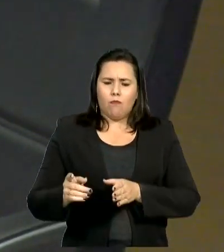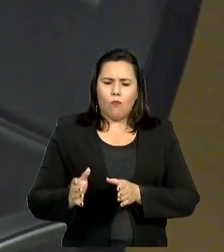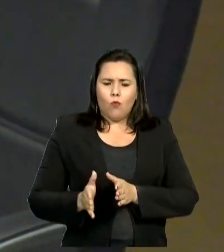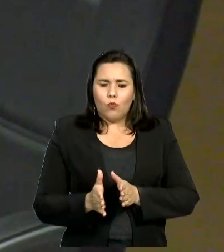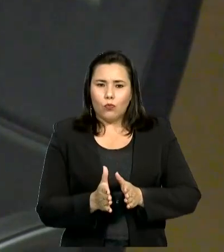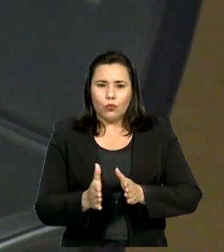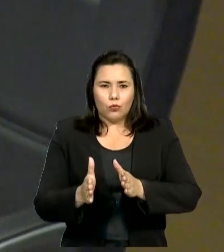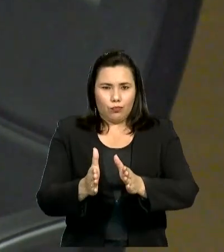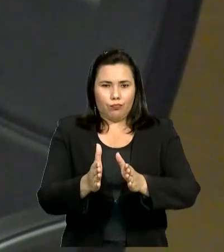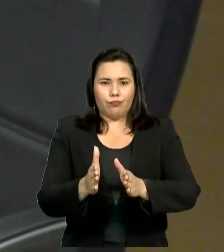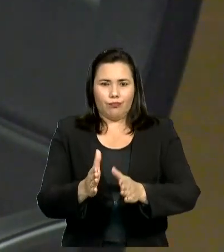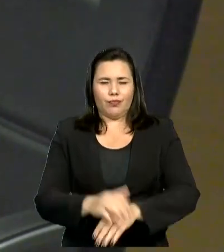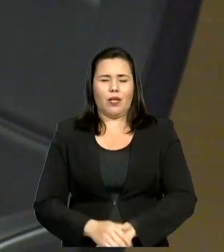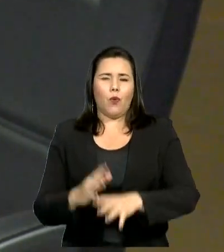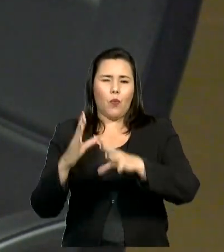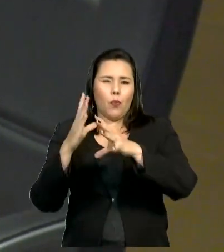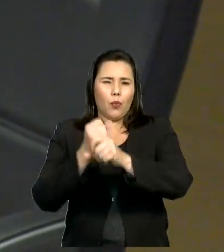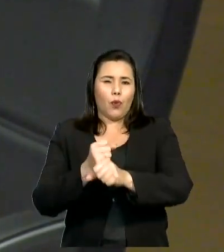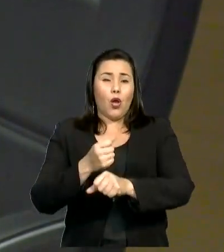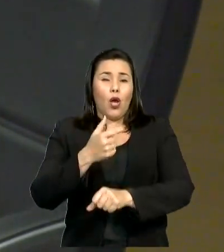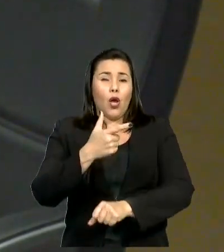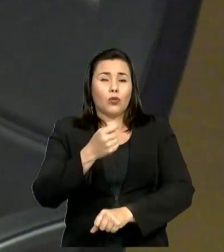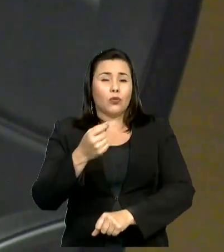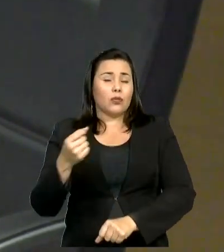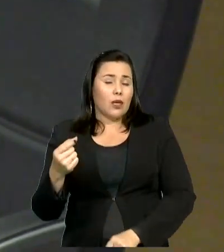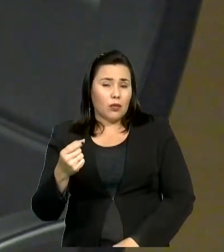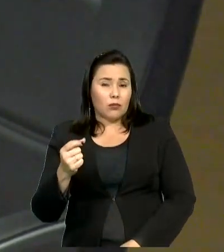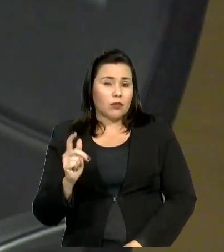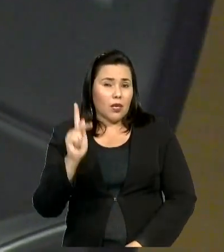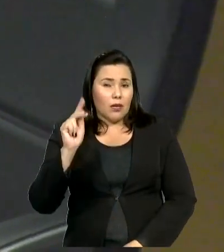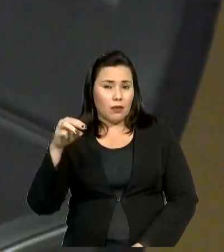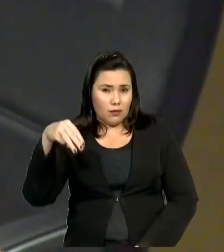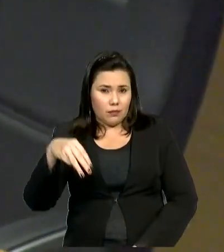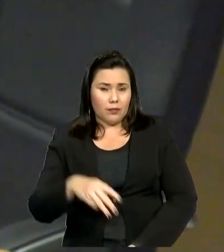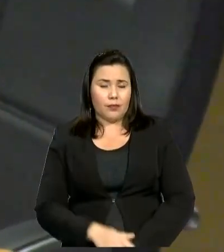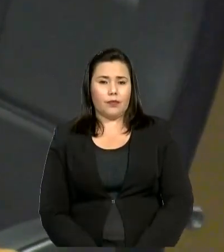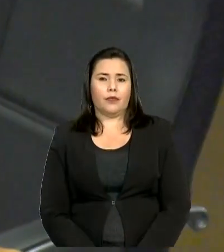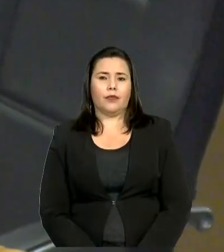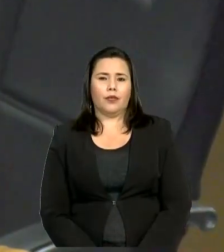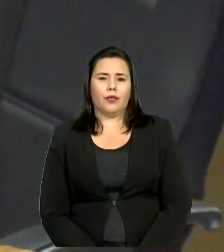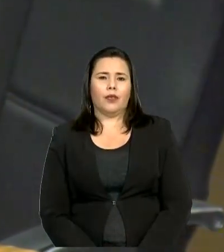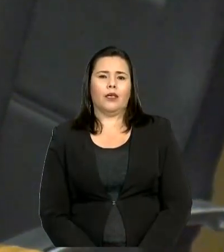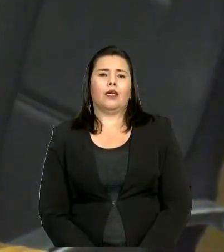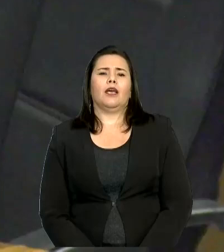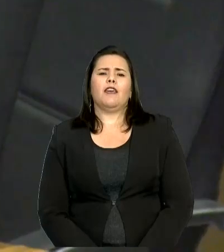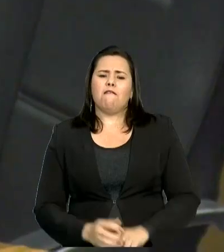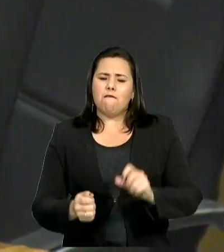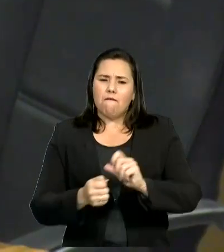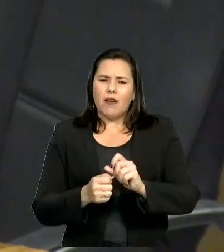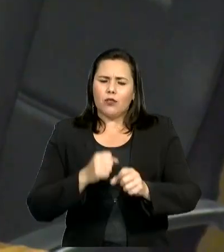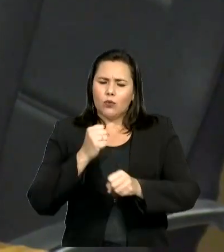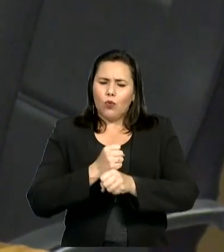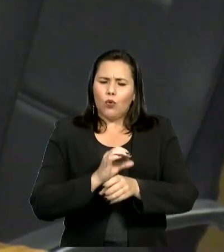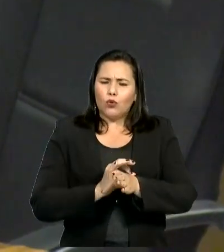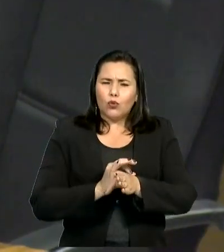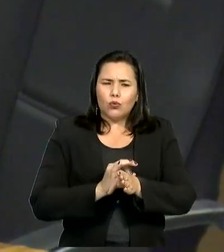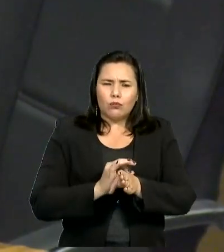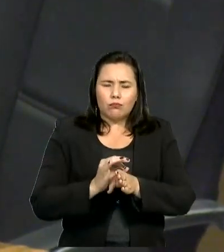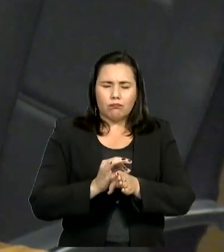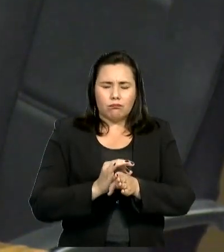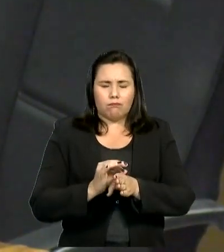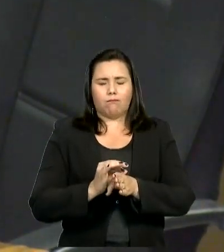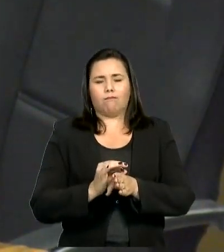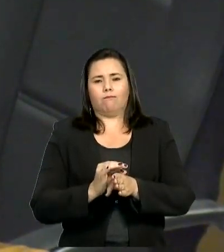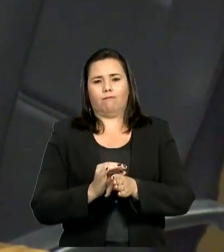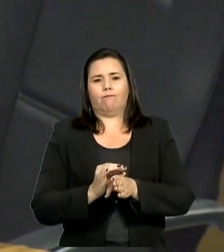município em extensão territorial do Maranhão. Simplesmente fez essa estrada que favorece